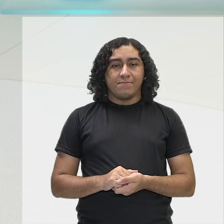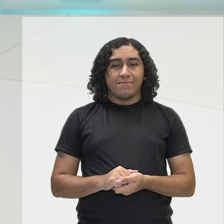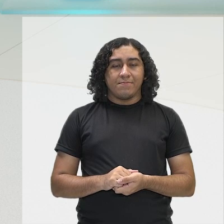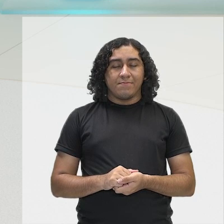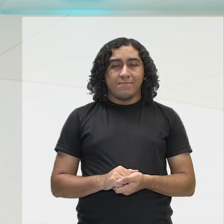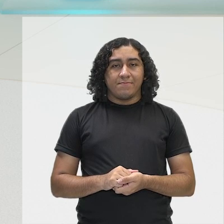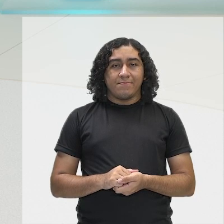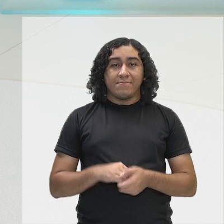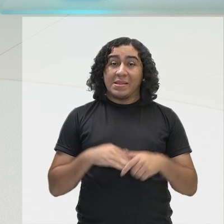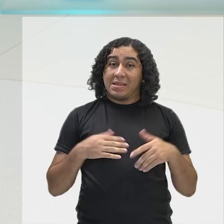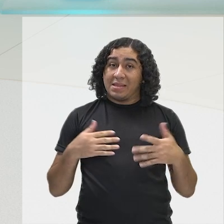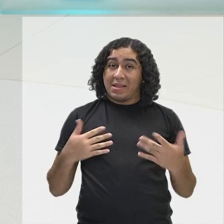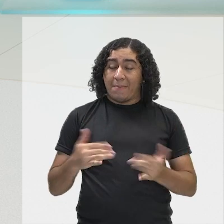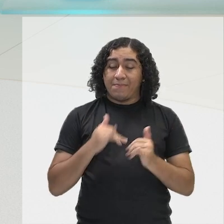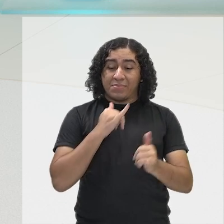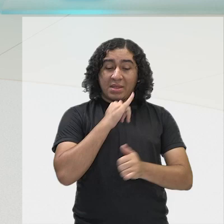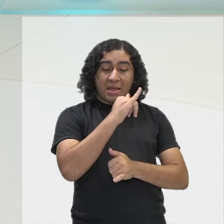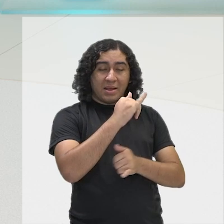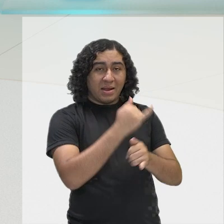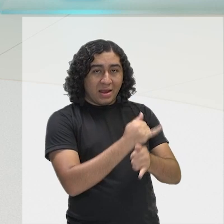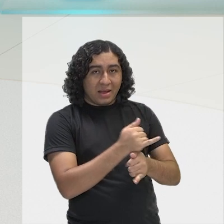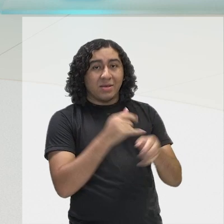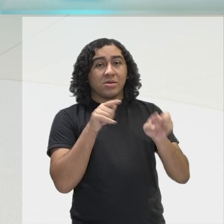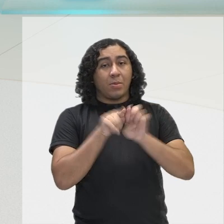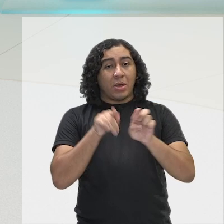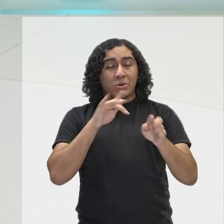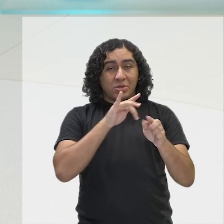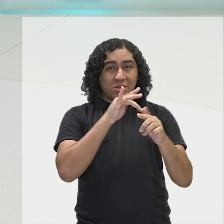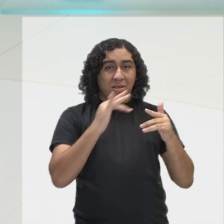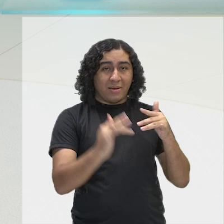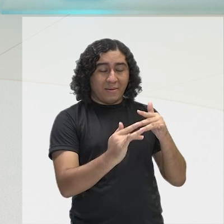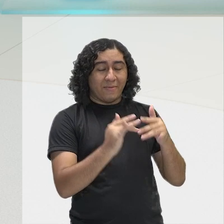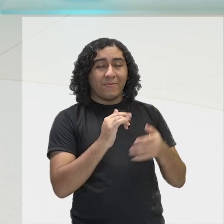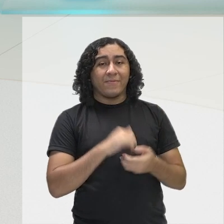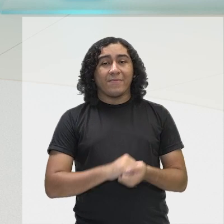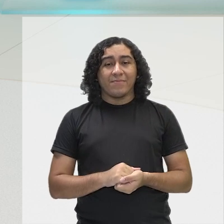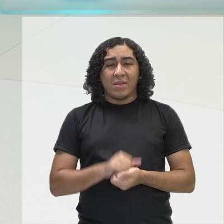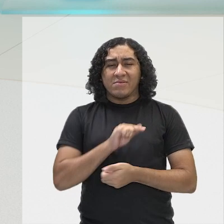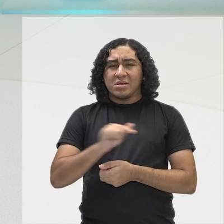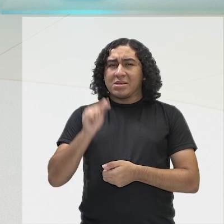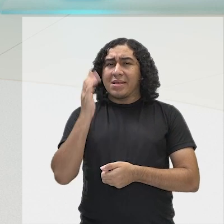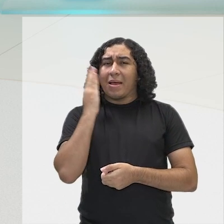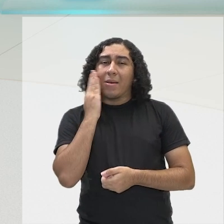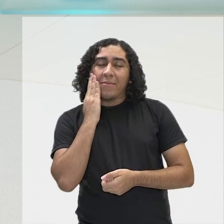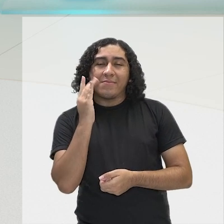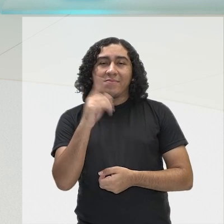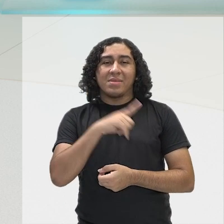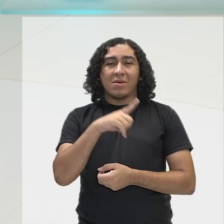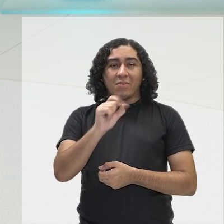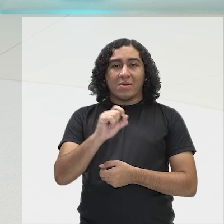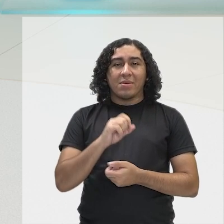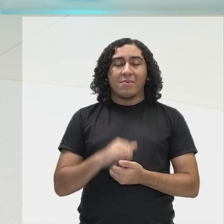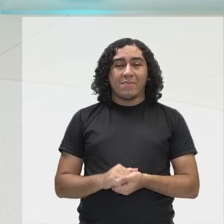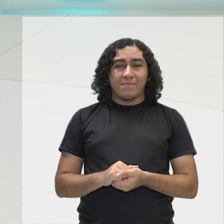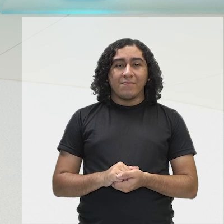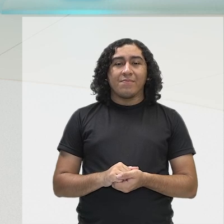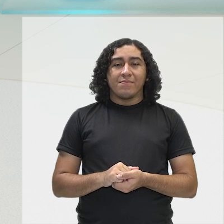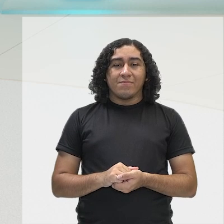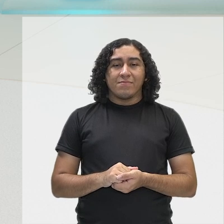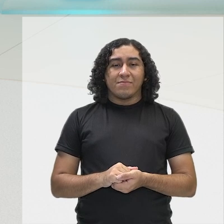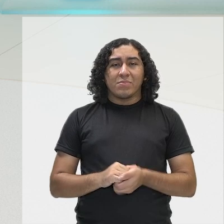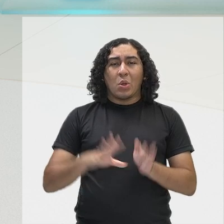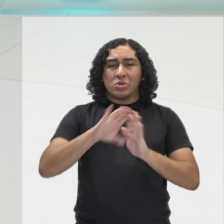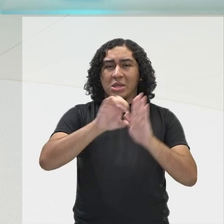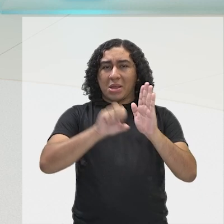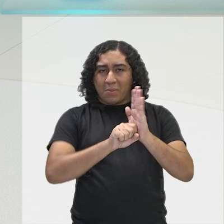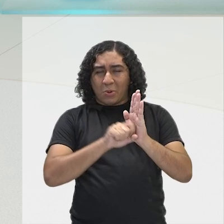vocês sabiam, falando de internet, falando de redes sociais, que existe também um símbolo que